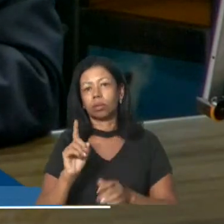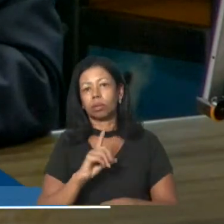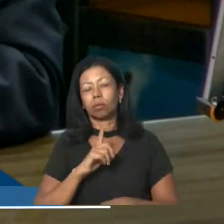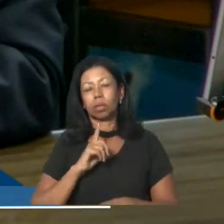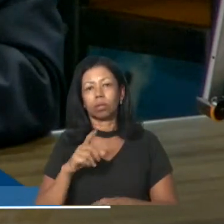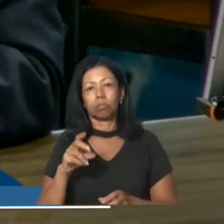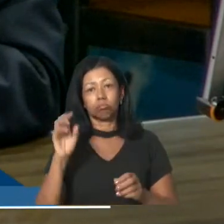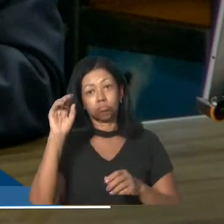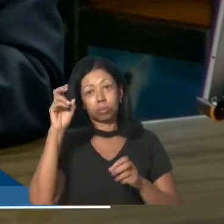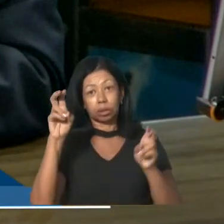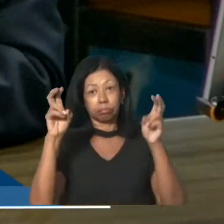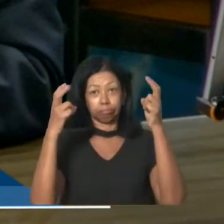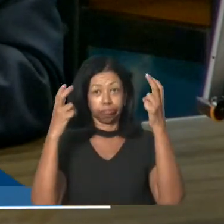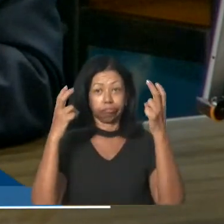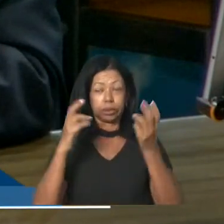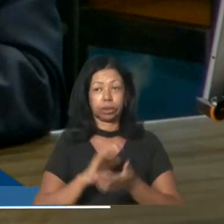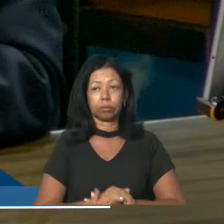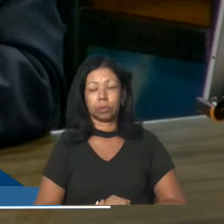percepção.